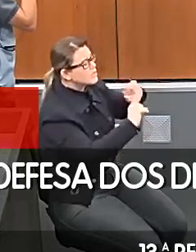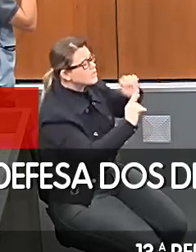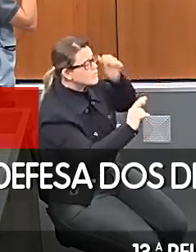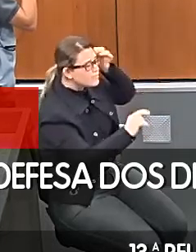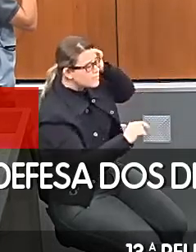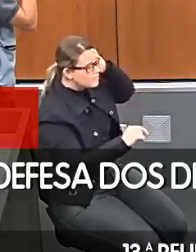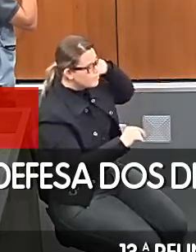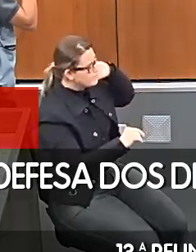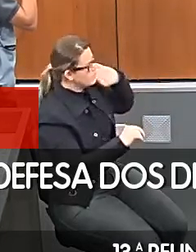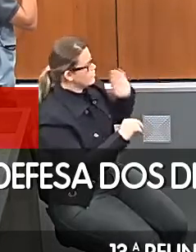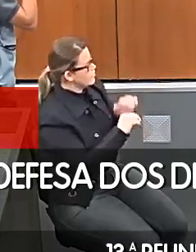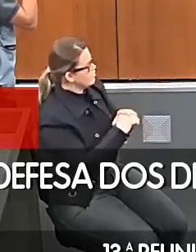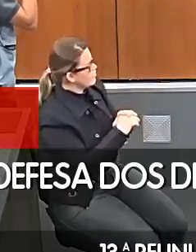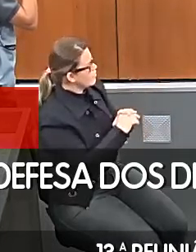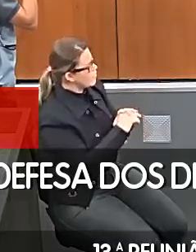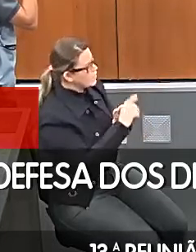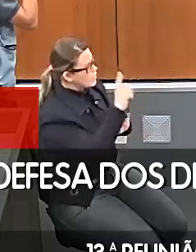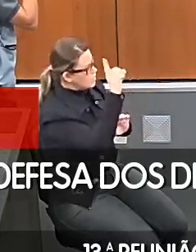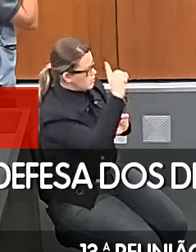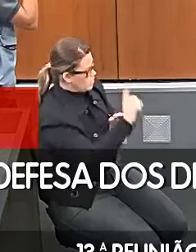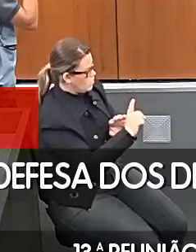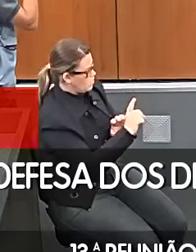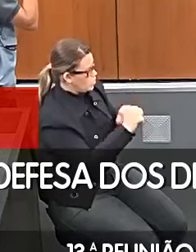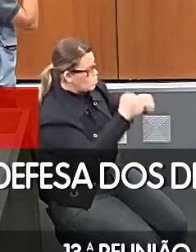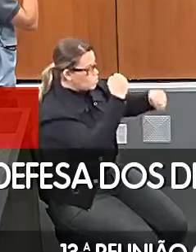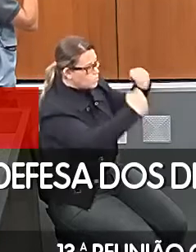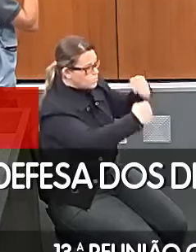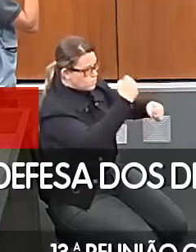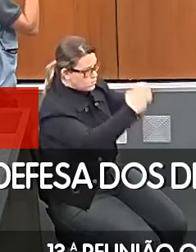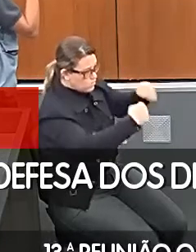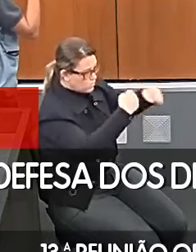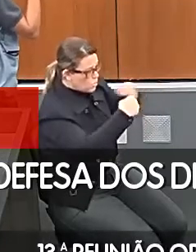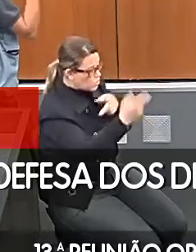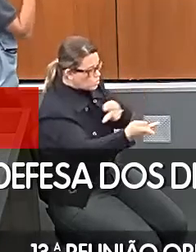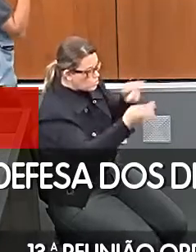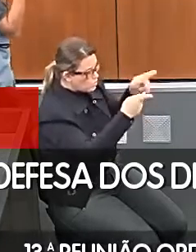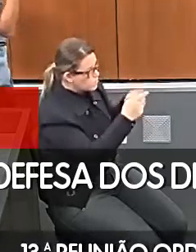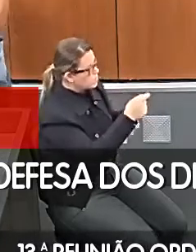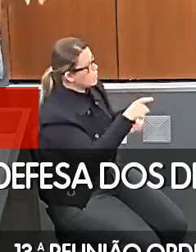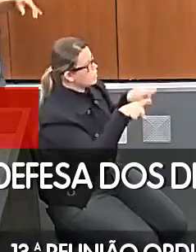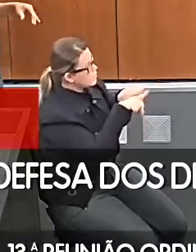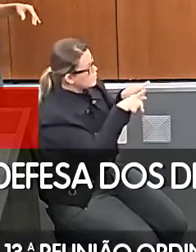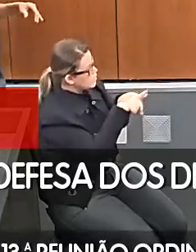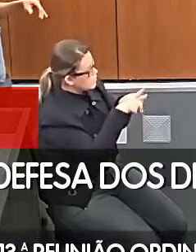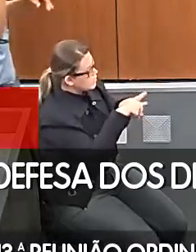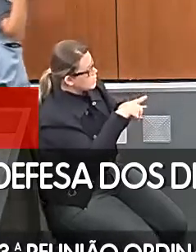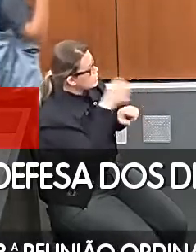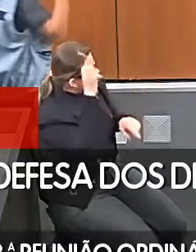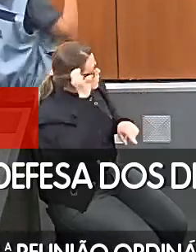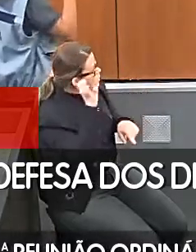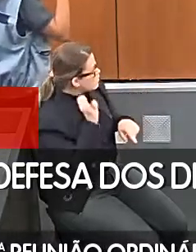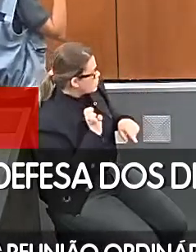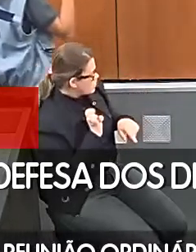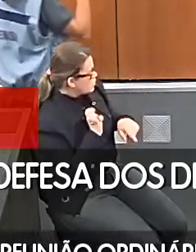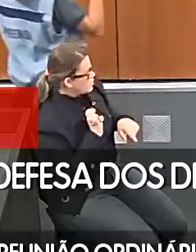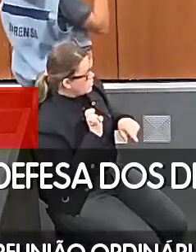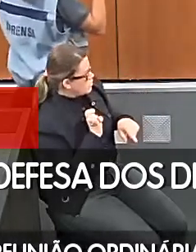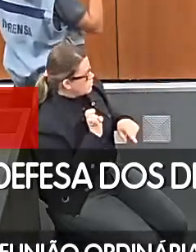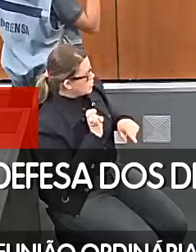para trazer o Detran aqui para discutir essa questão. Isso. Nós vamos convidar a senhora também. Ótimo. O que, que a senhora vê